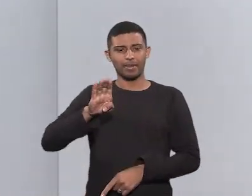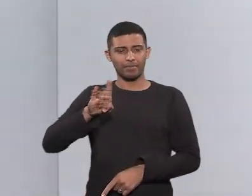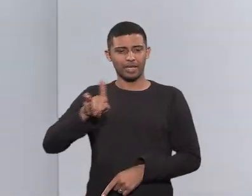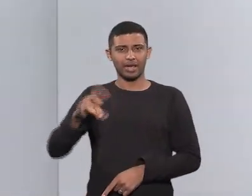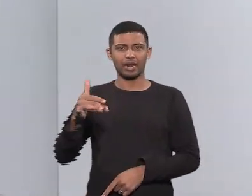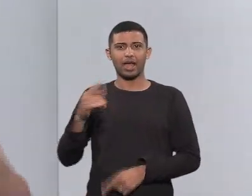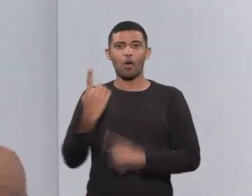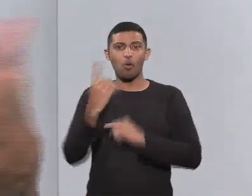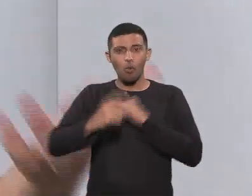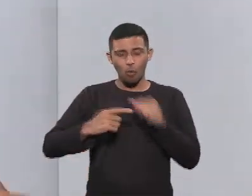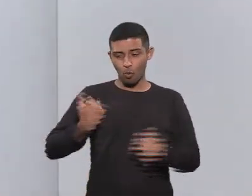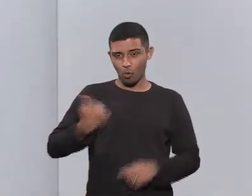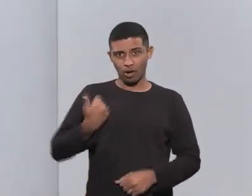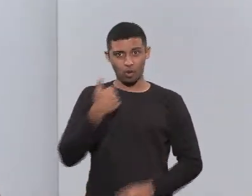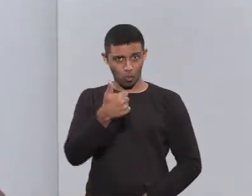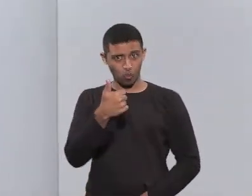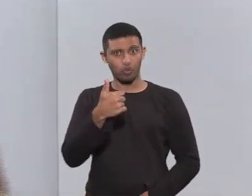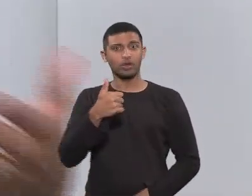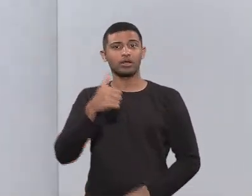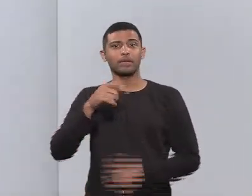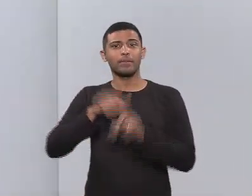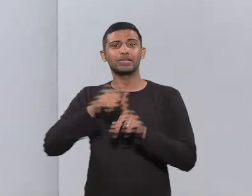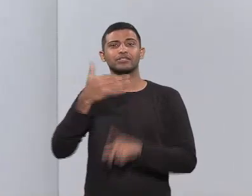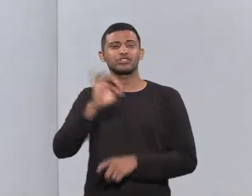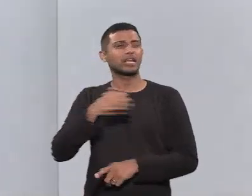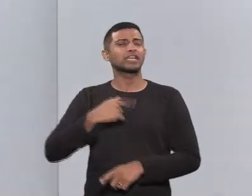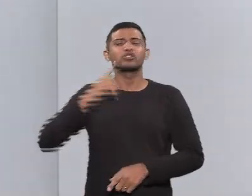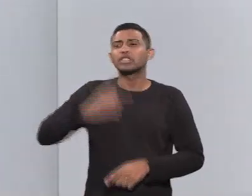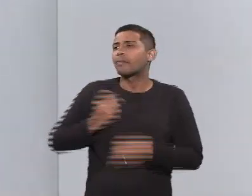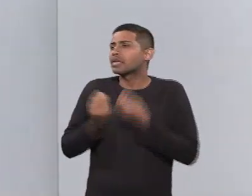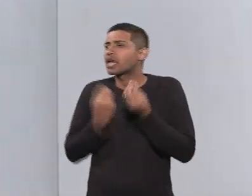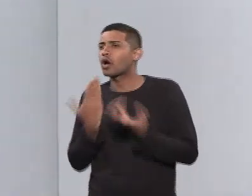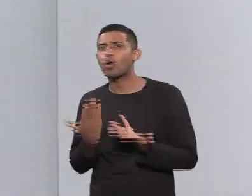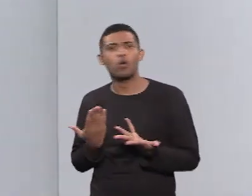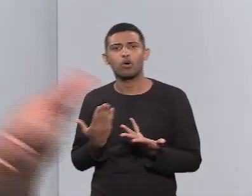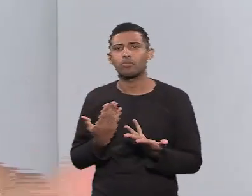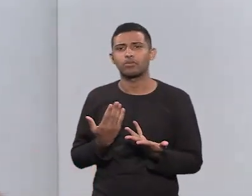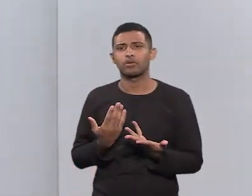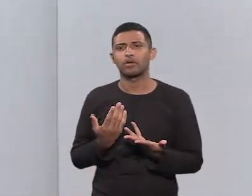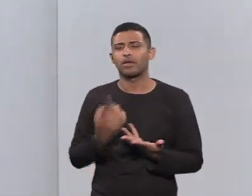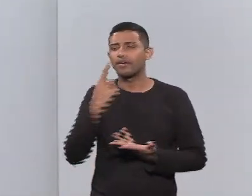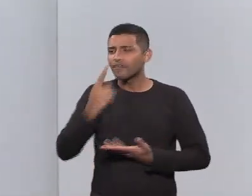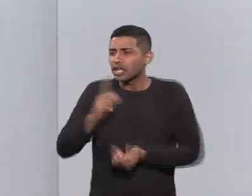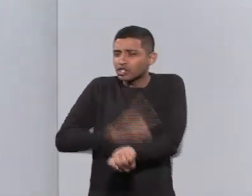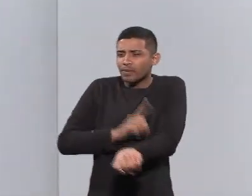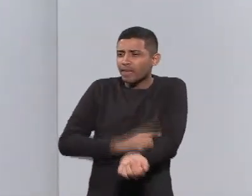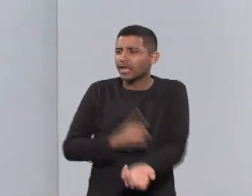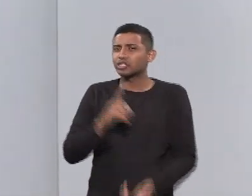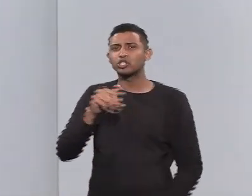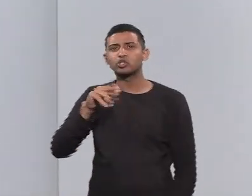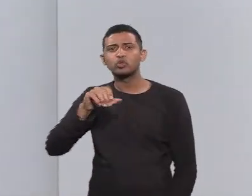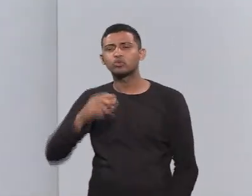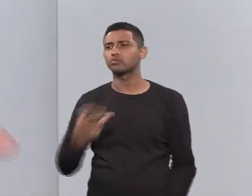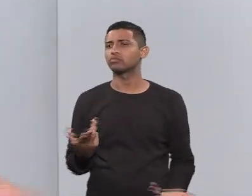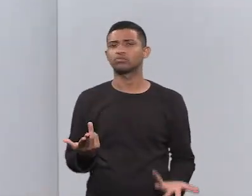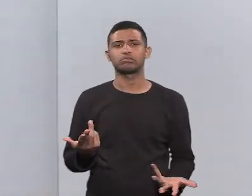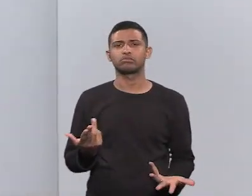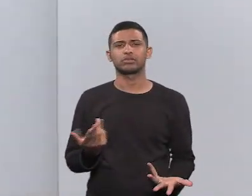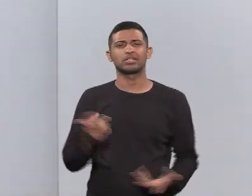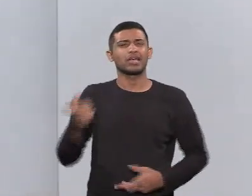meses com diabetes. No início, aquele susto da gente não conhecer a condição, não saber sobre o que aquilo reservava. E